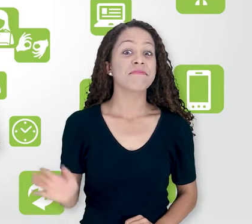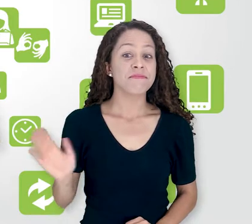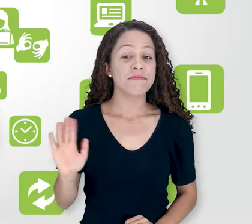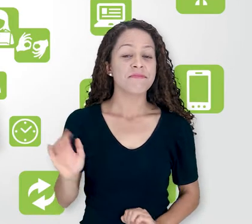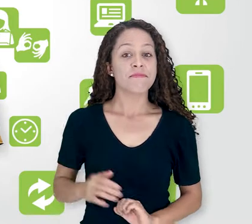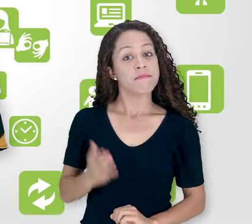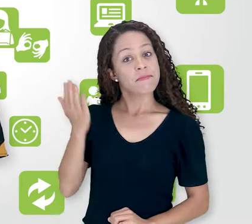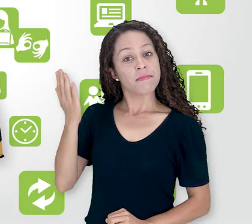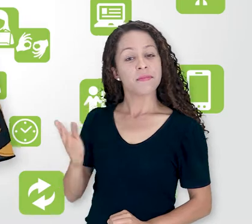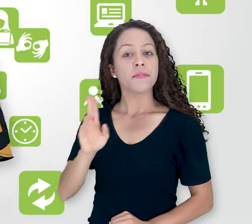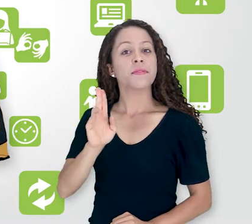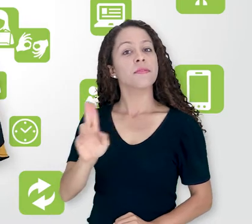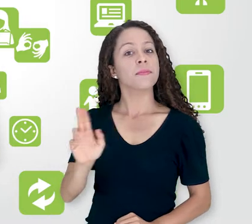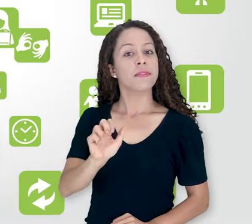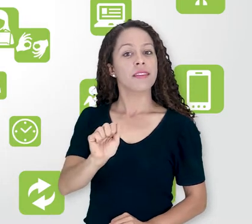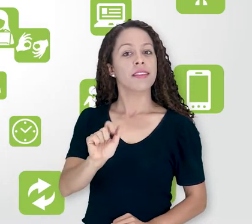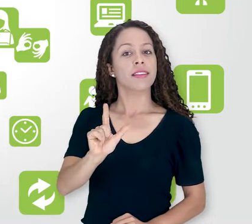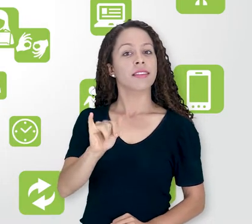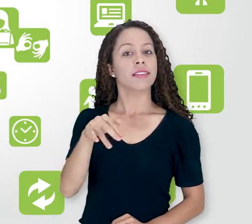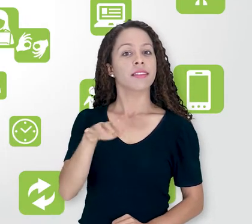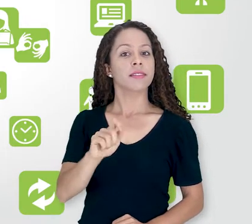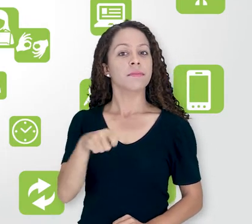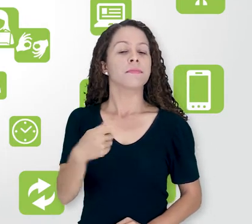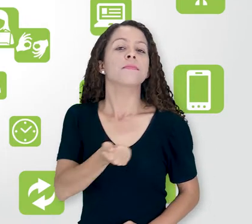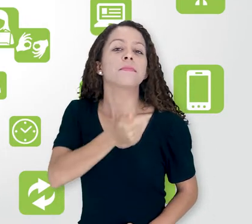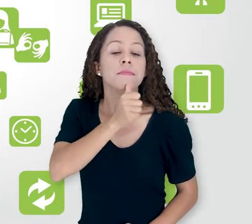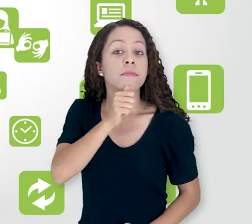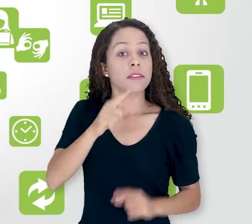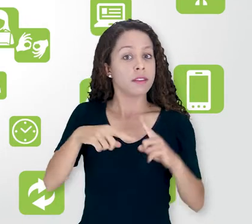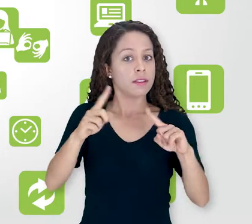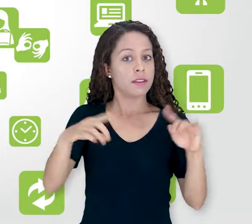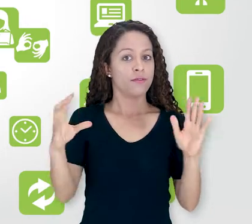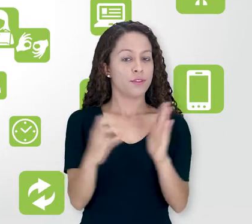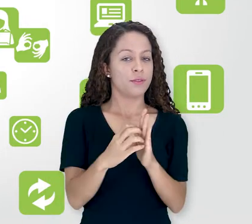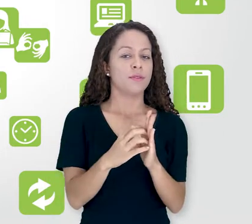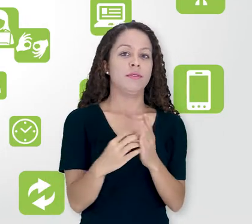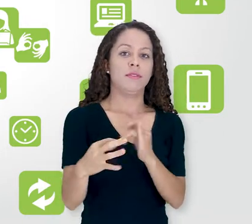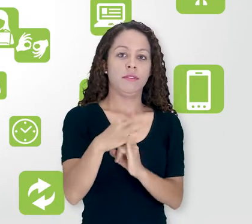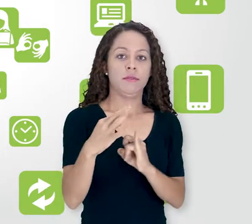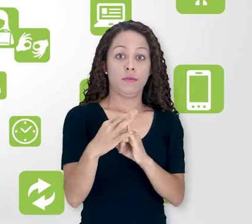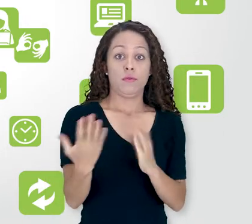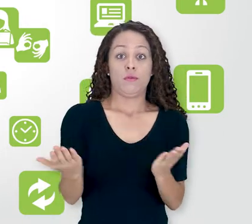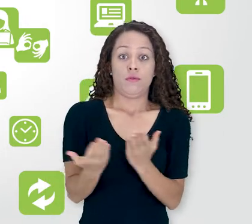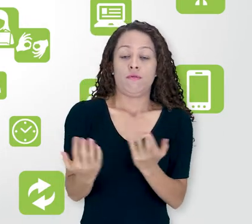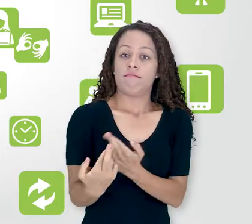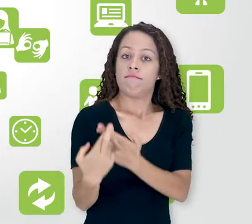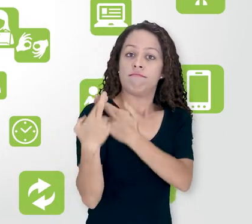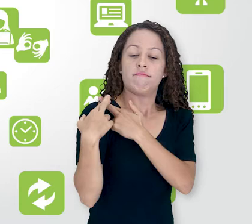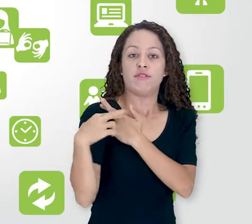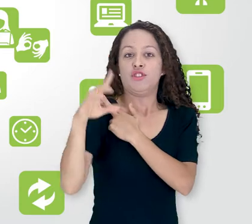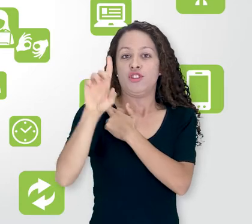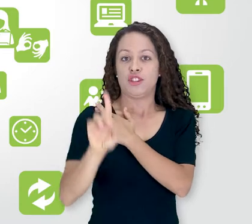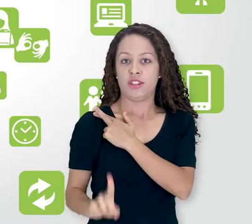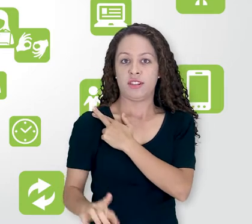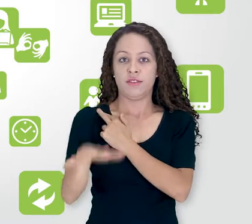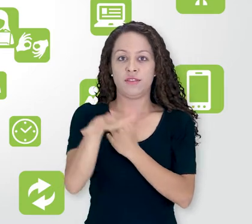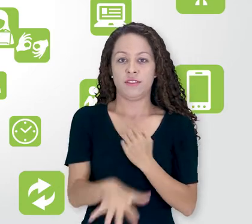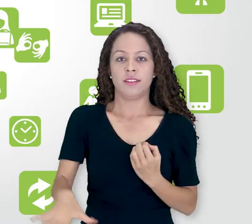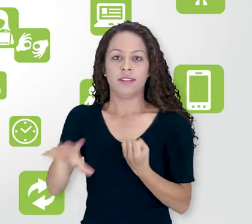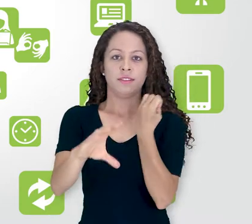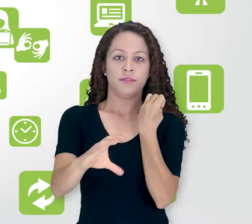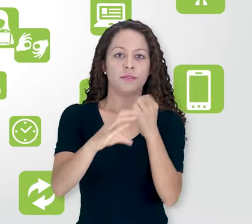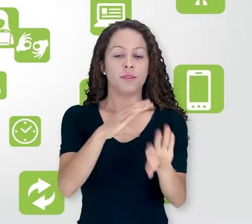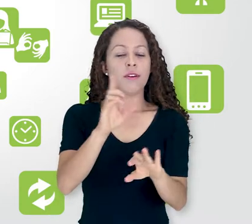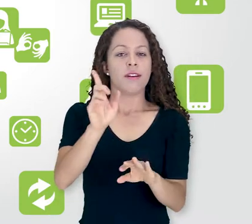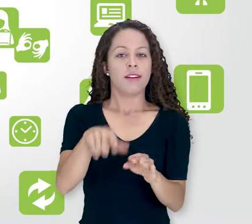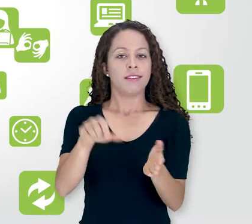Olá, eu sou Aline Freitas, servidora do IFES e atualmente estou na função de diretora do CEFOR, o Centro de Referência em Formação e Educação à Distância